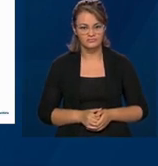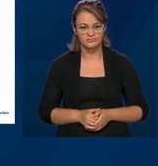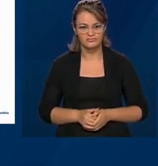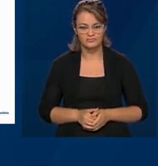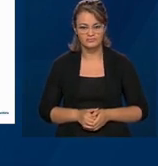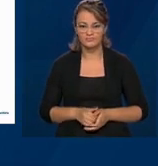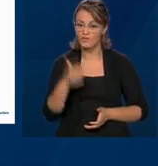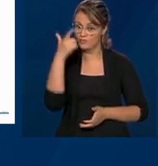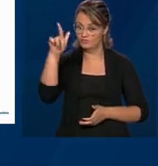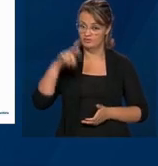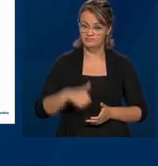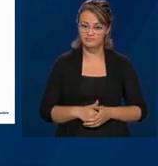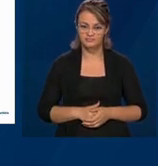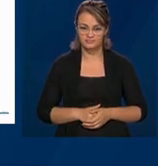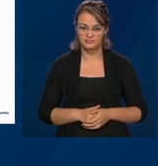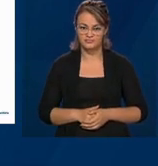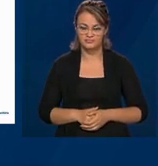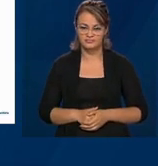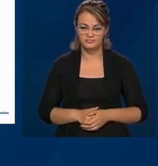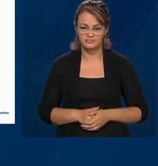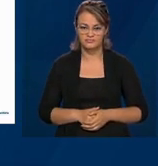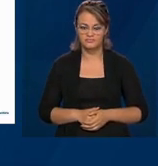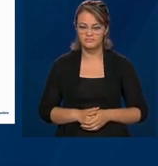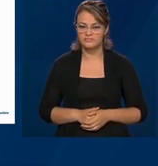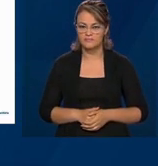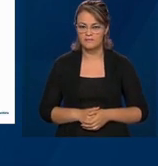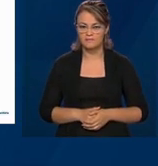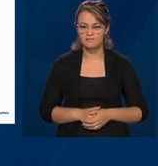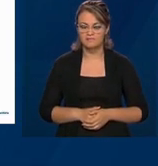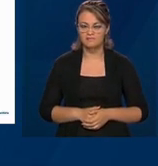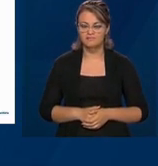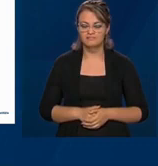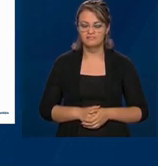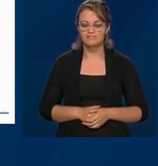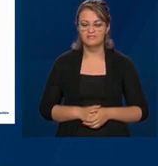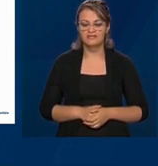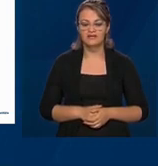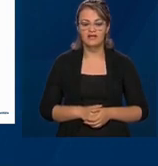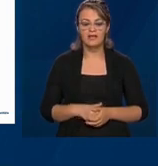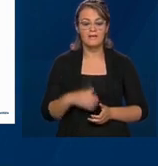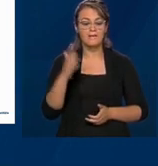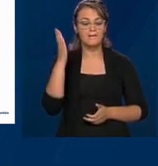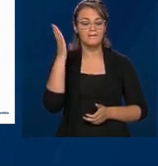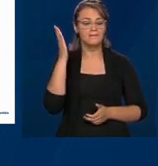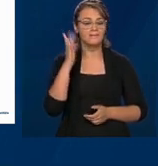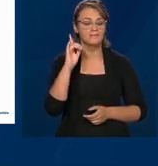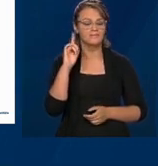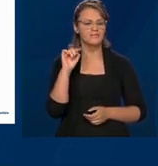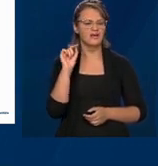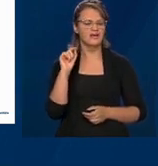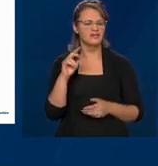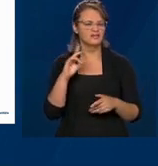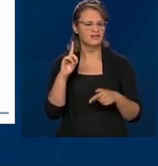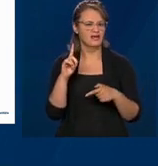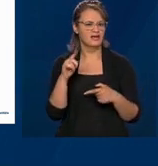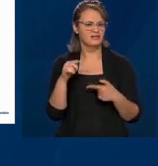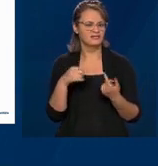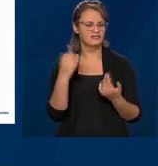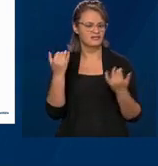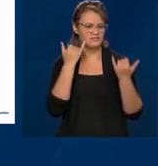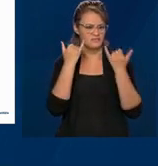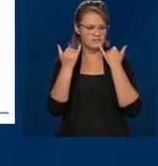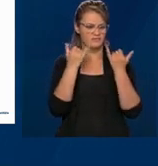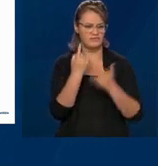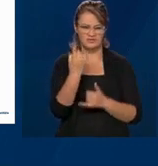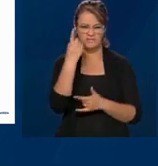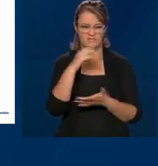Uma outra questão é que assim, nós não tivemos acesso ao status sorológico da linha de base. O que significa isso? A gente